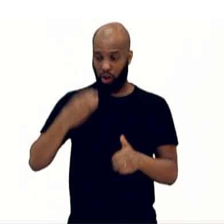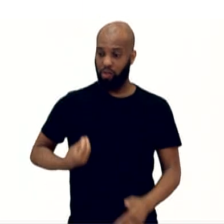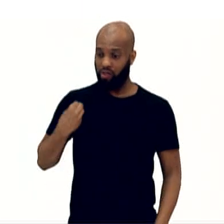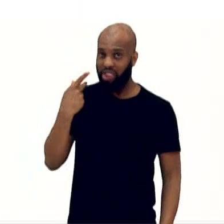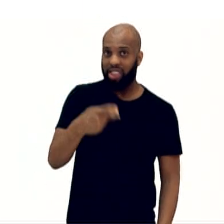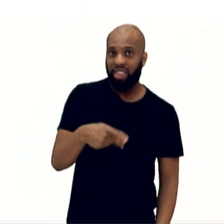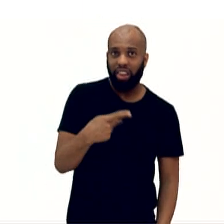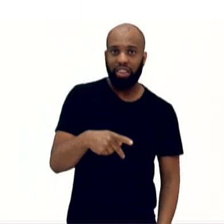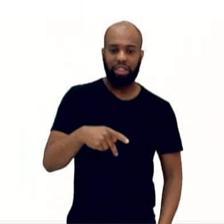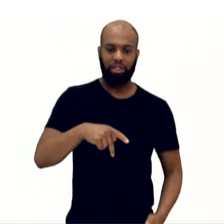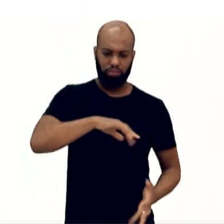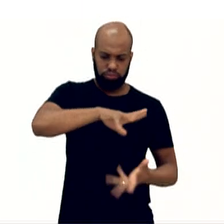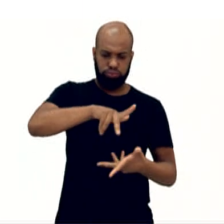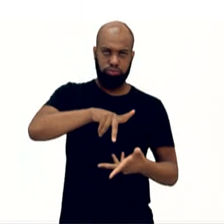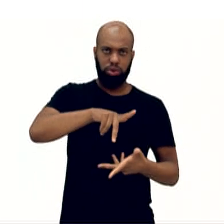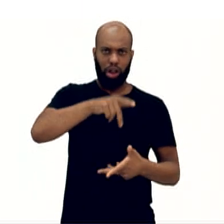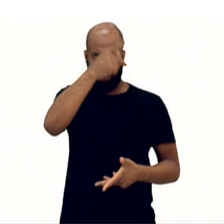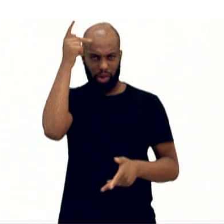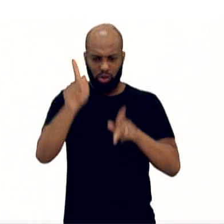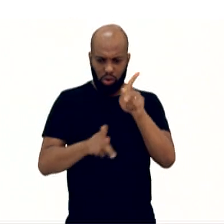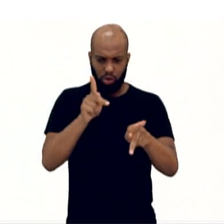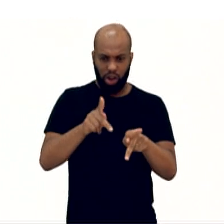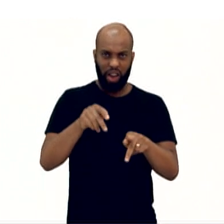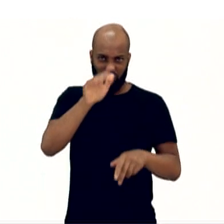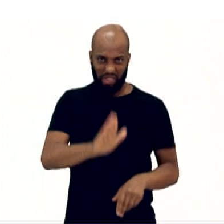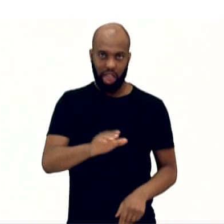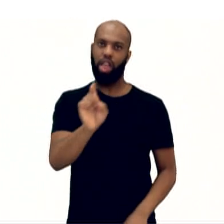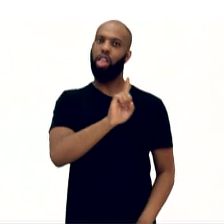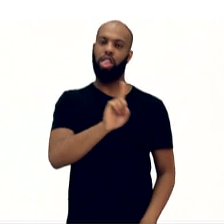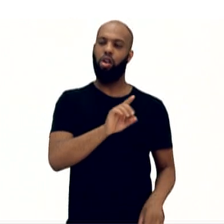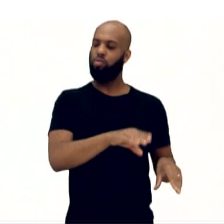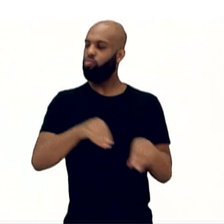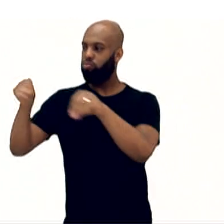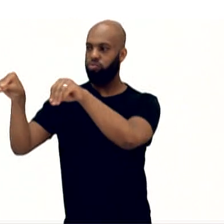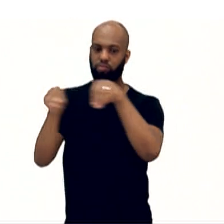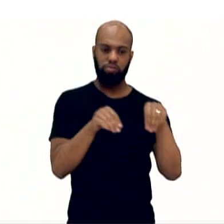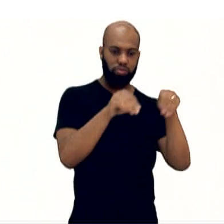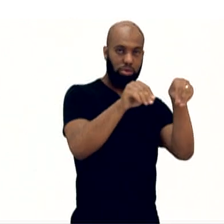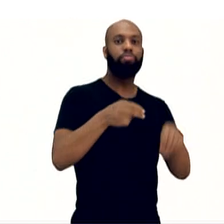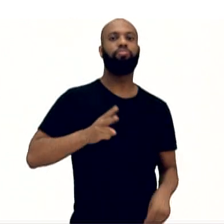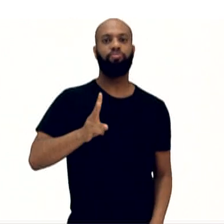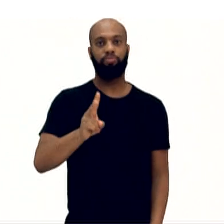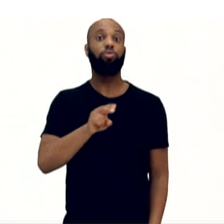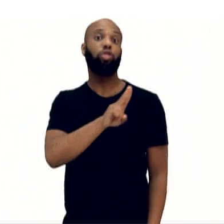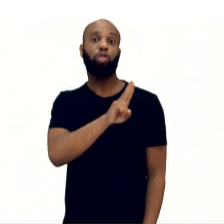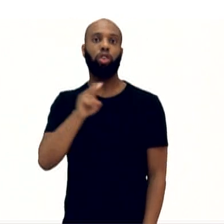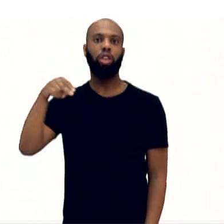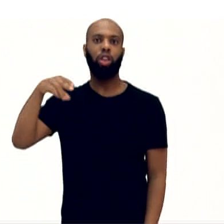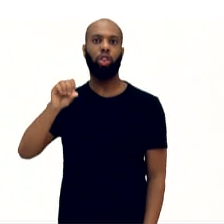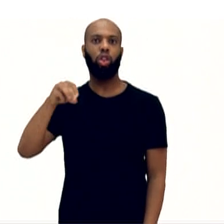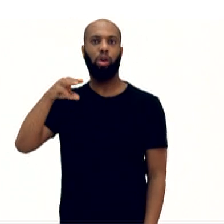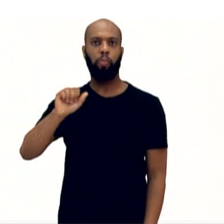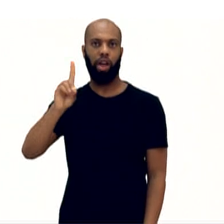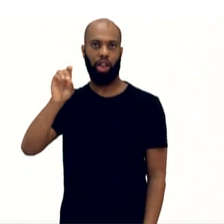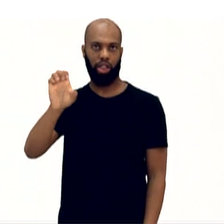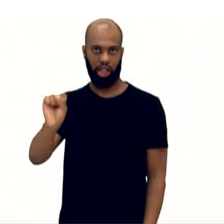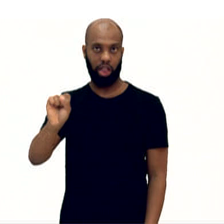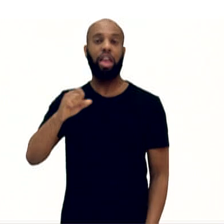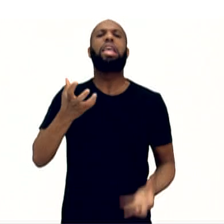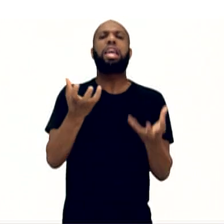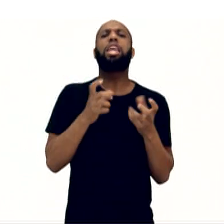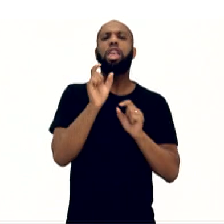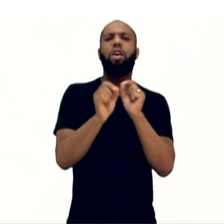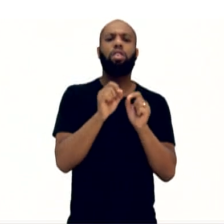eram nômades. Eles não tinham moradia fixa. Eles se deslocavam de um lugar para o outro em busca de alimento, em